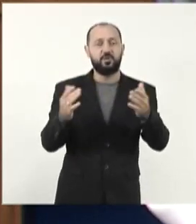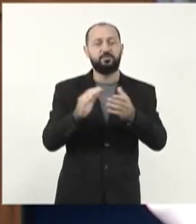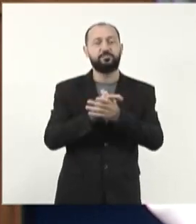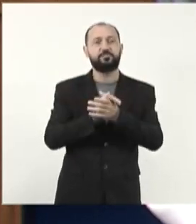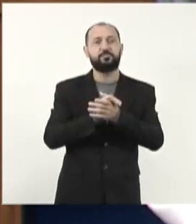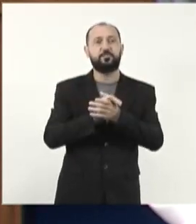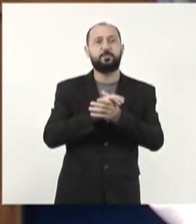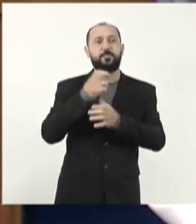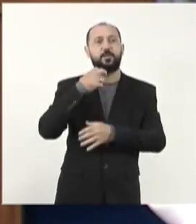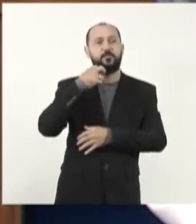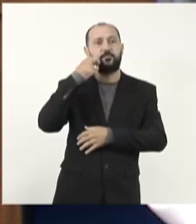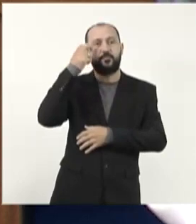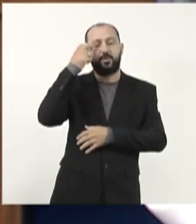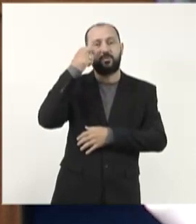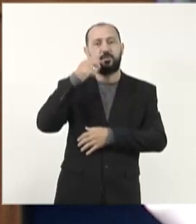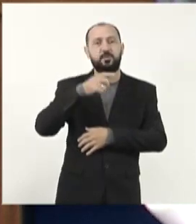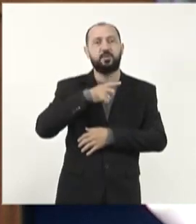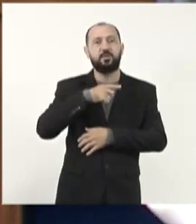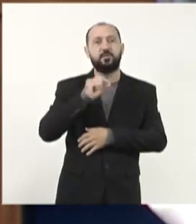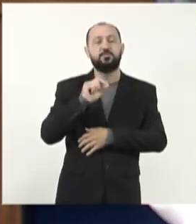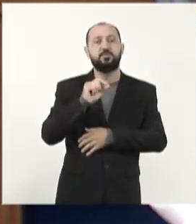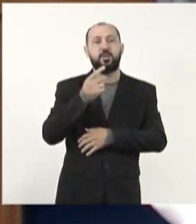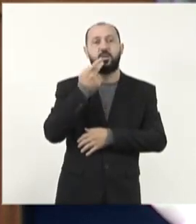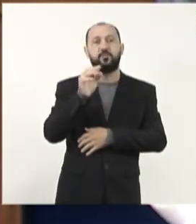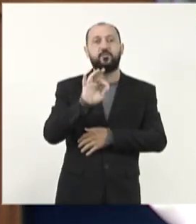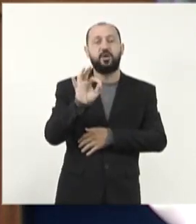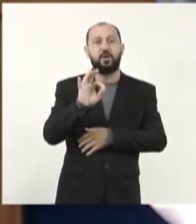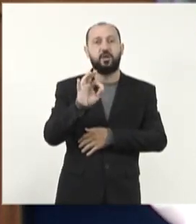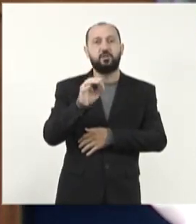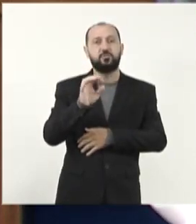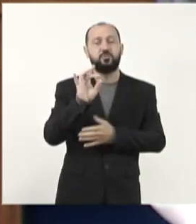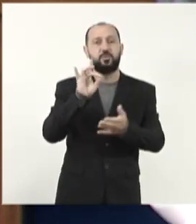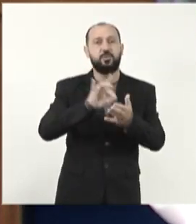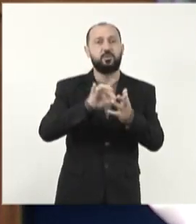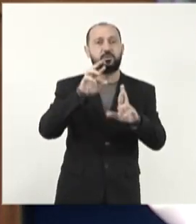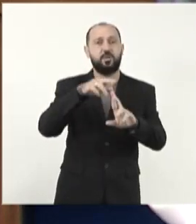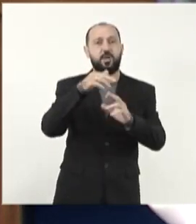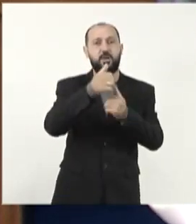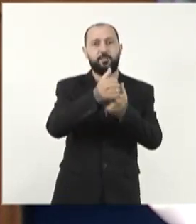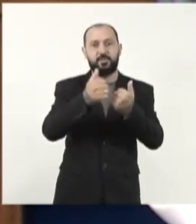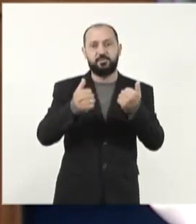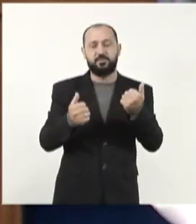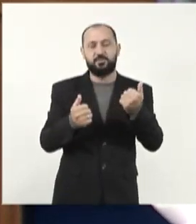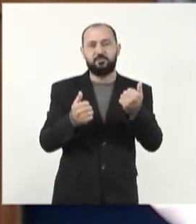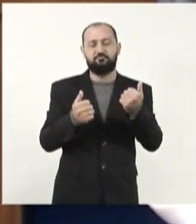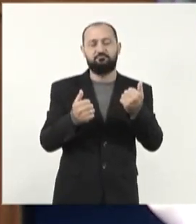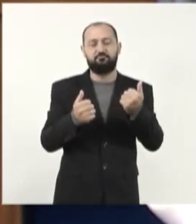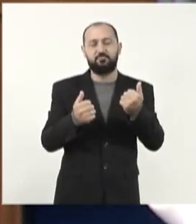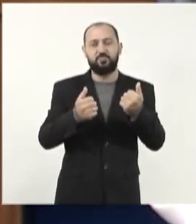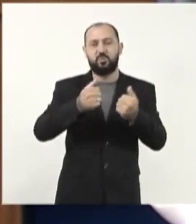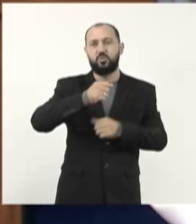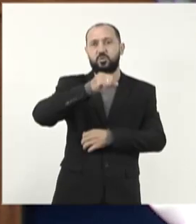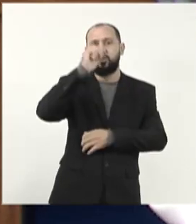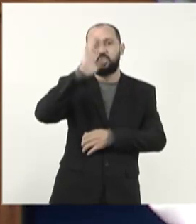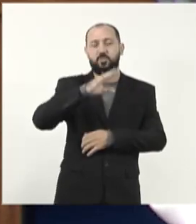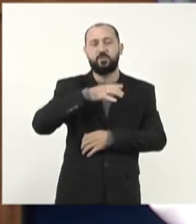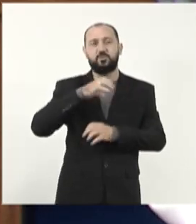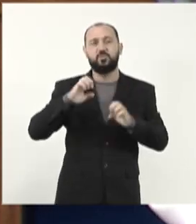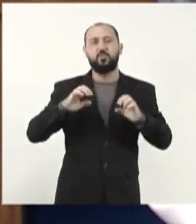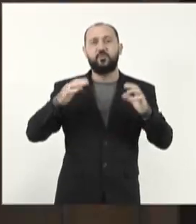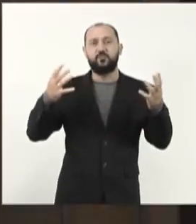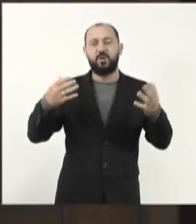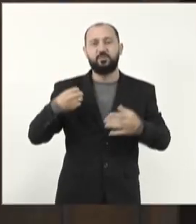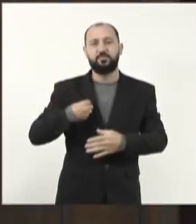da vergonha em que ela teve de nem falar sobre a nossa representatividade do Brasil, num evento em